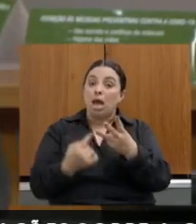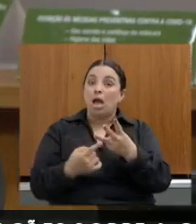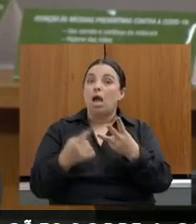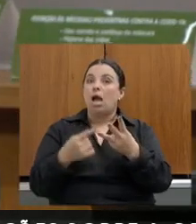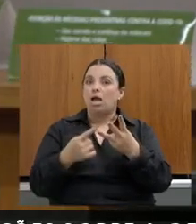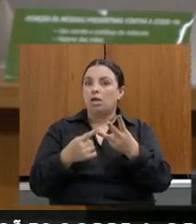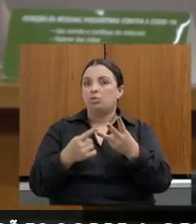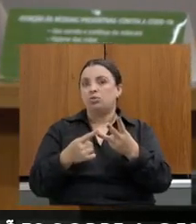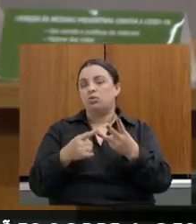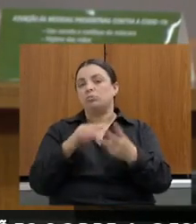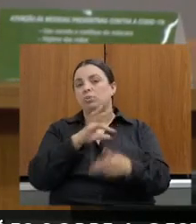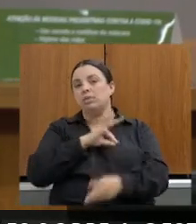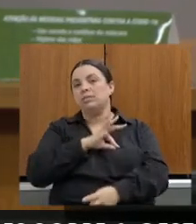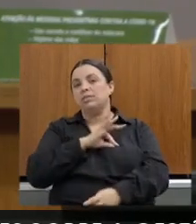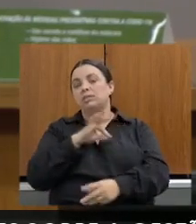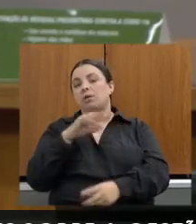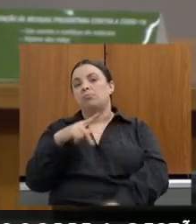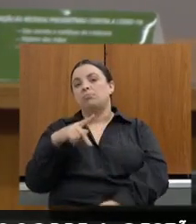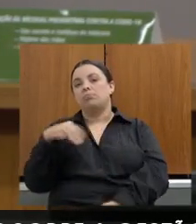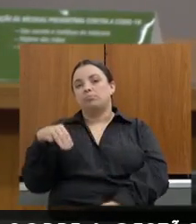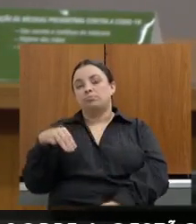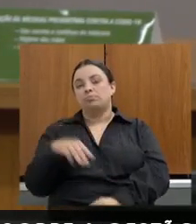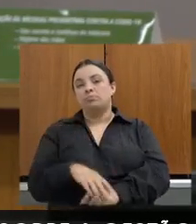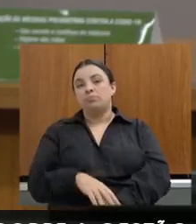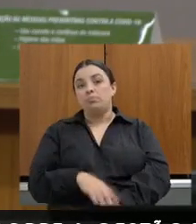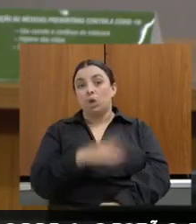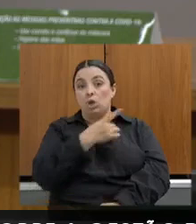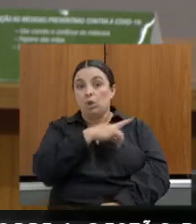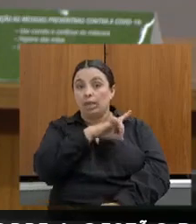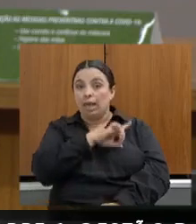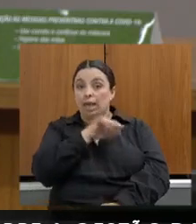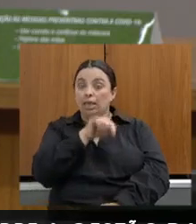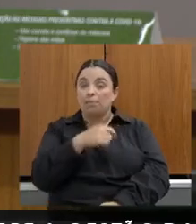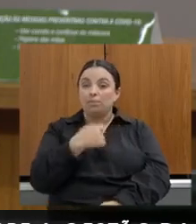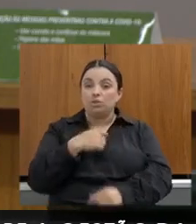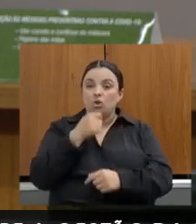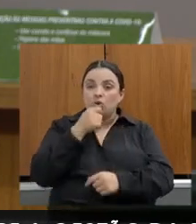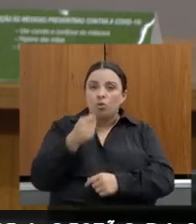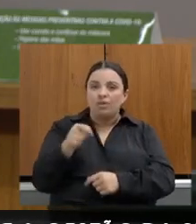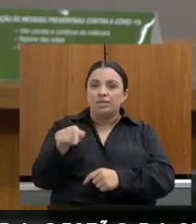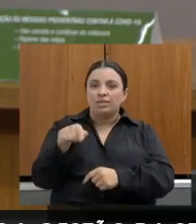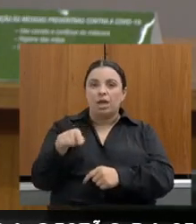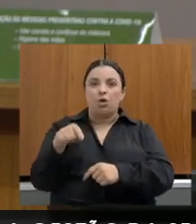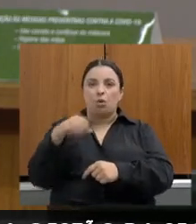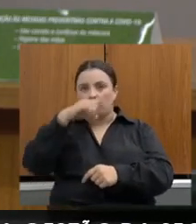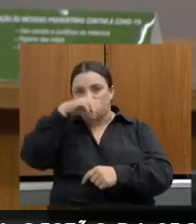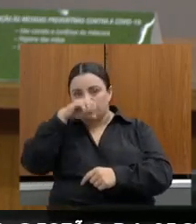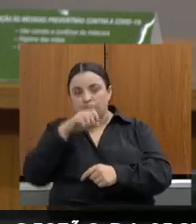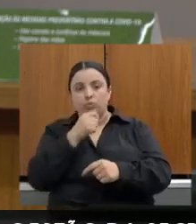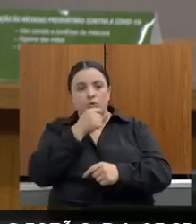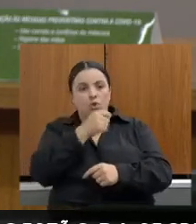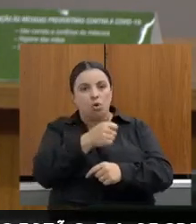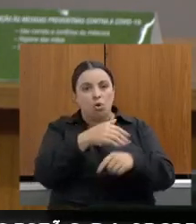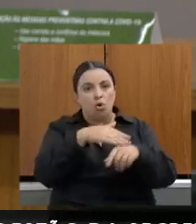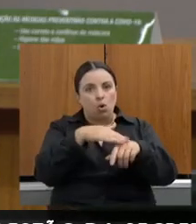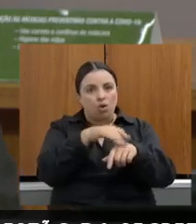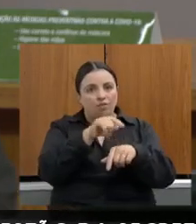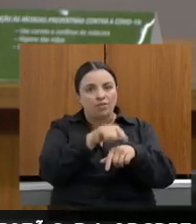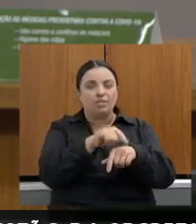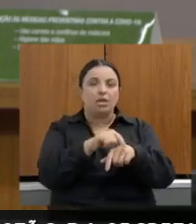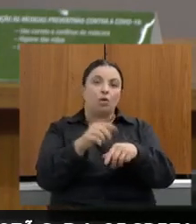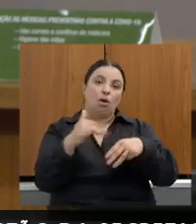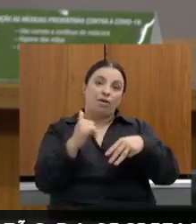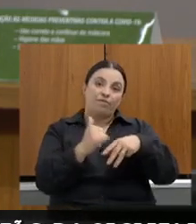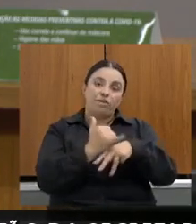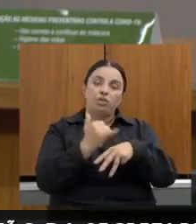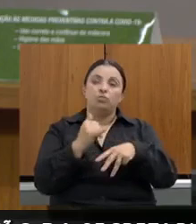e o delegado de polícia que tá na outra porta ele tem que conversar com o autor com vítima com testemunha tal qual se estivesse